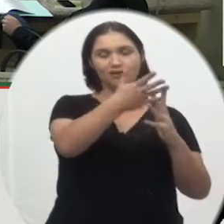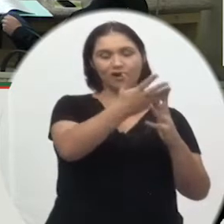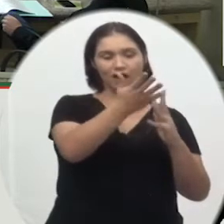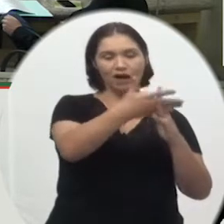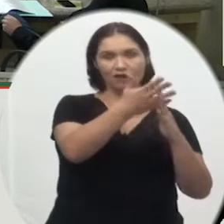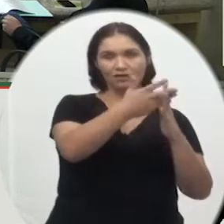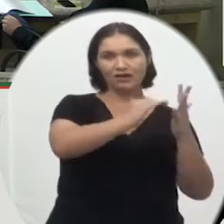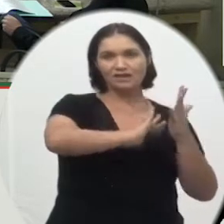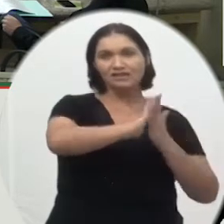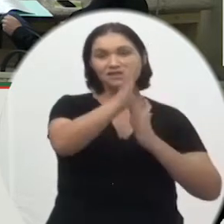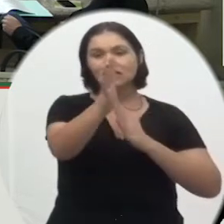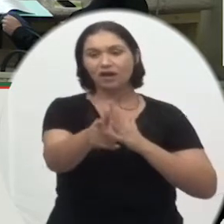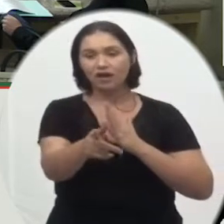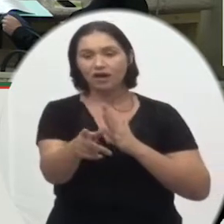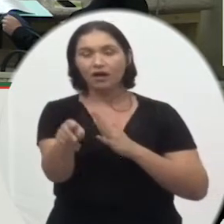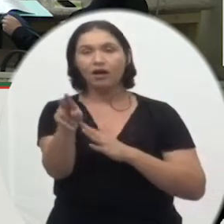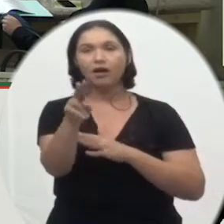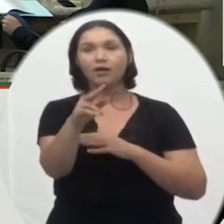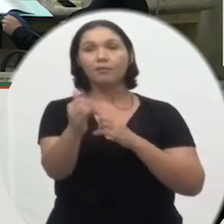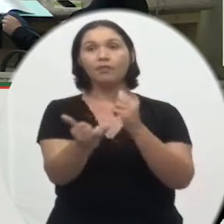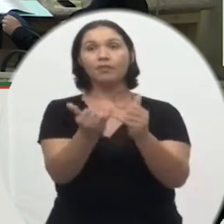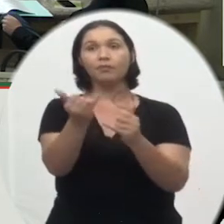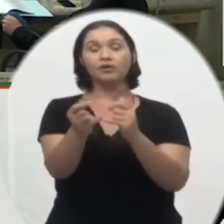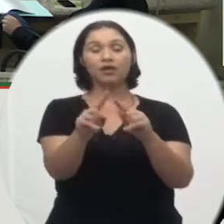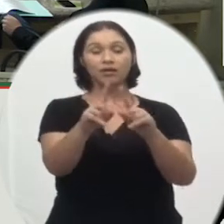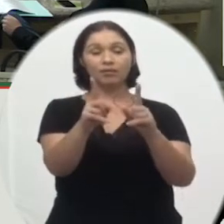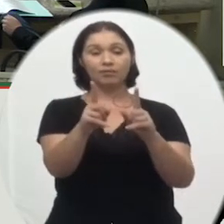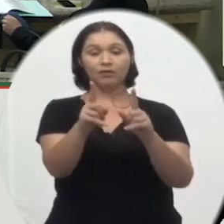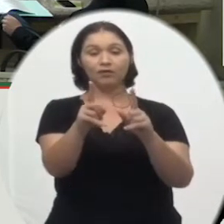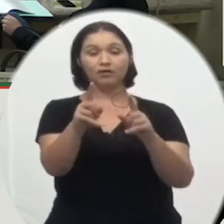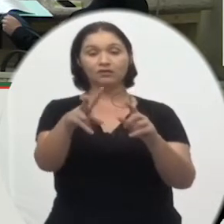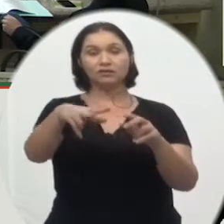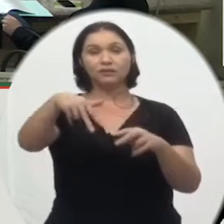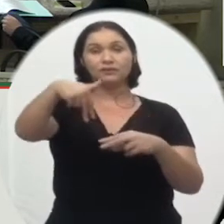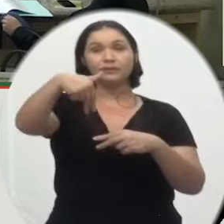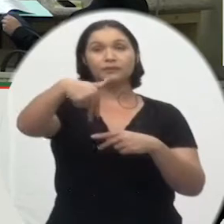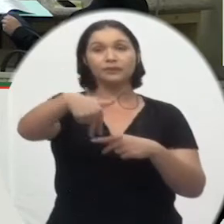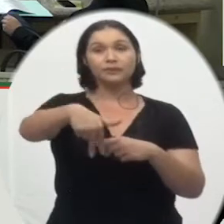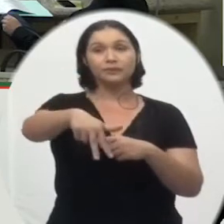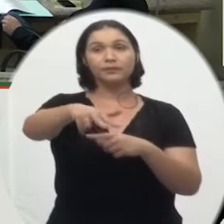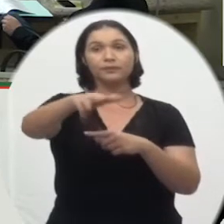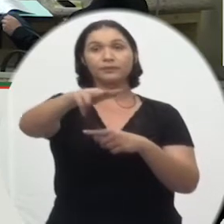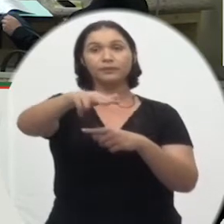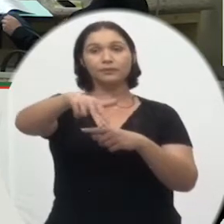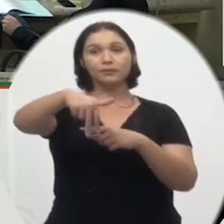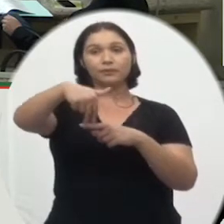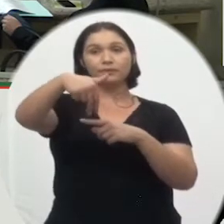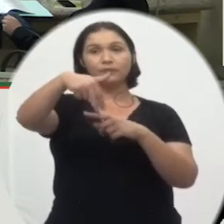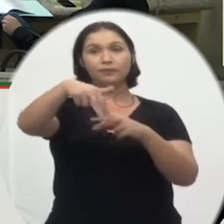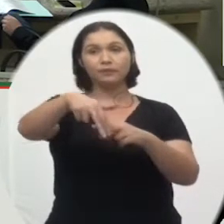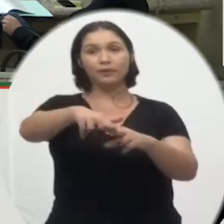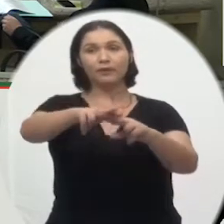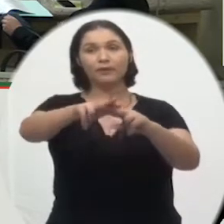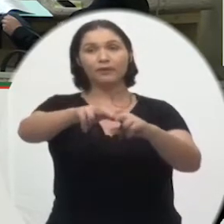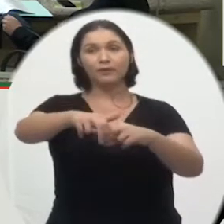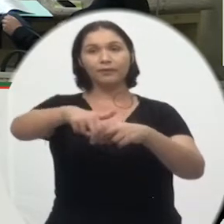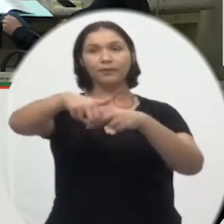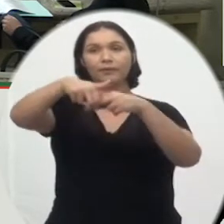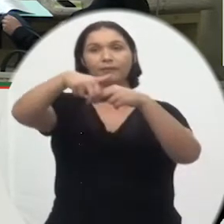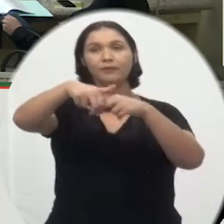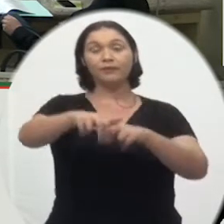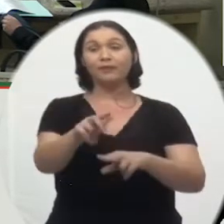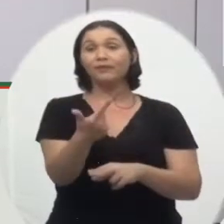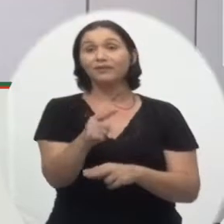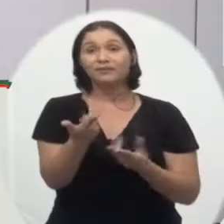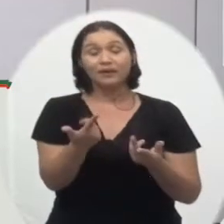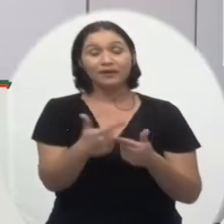quebrados. Balanço não usa. Gente, educação, vereador. Claro. Uma parte, vereador. Antes de mais nada, o que